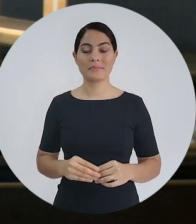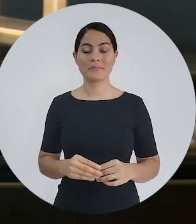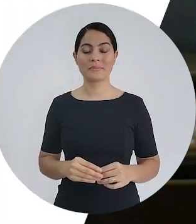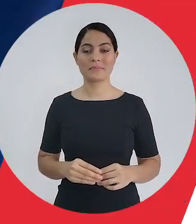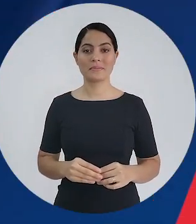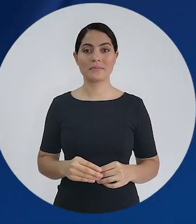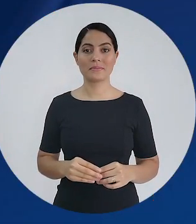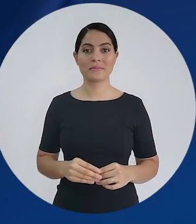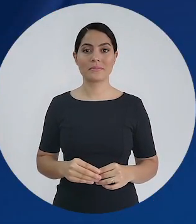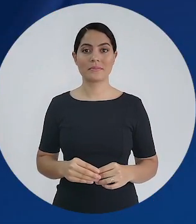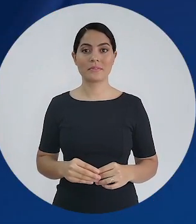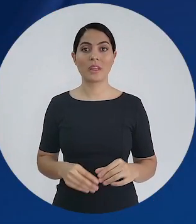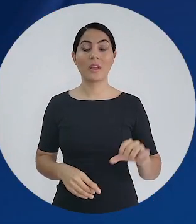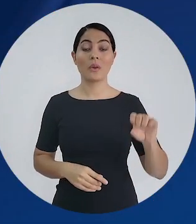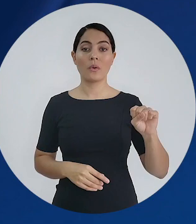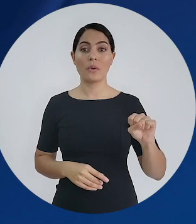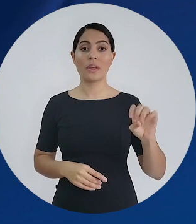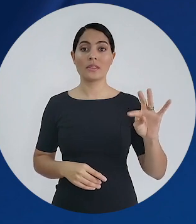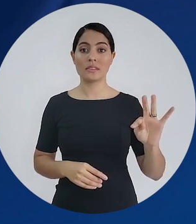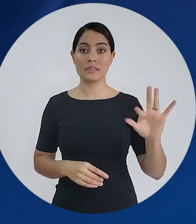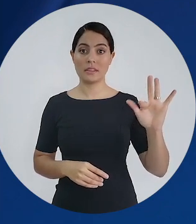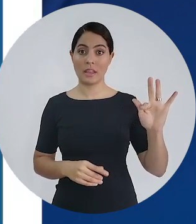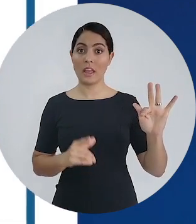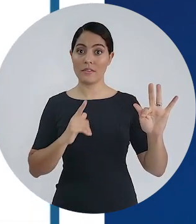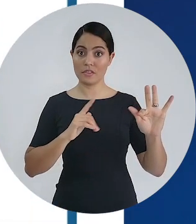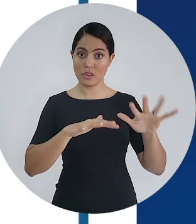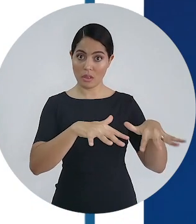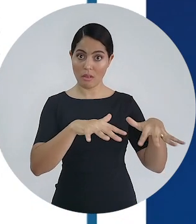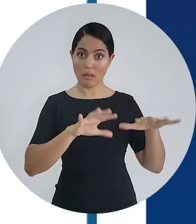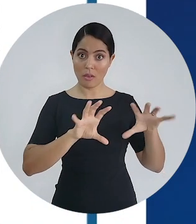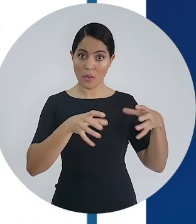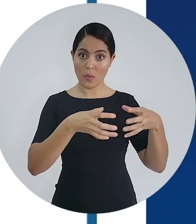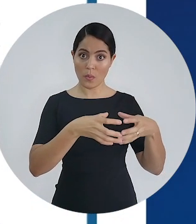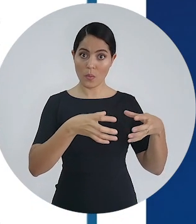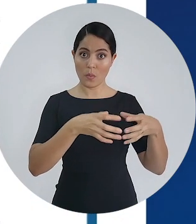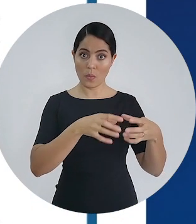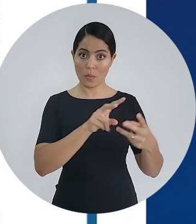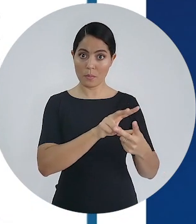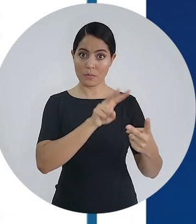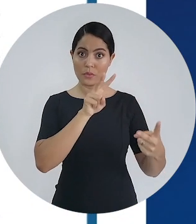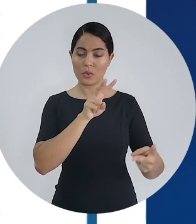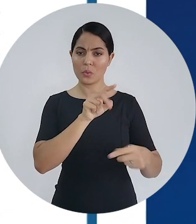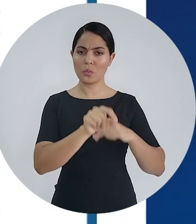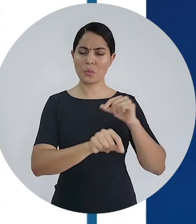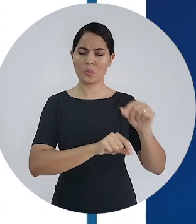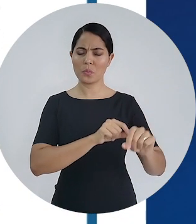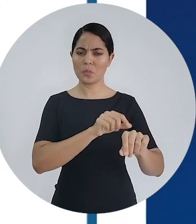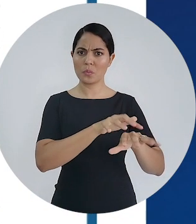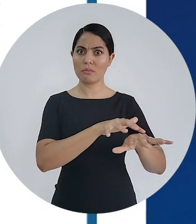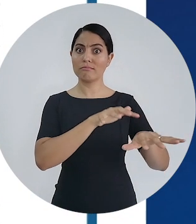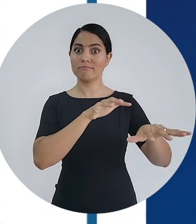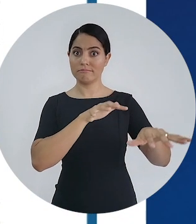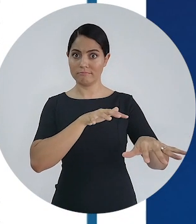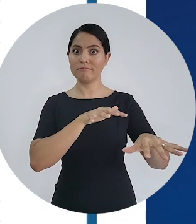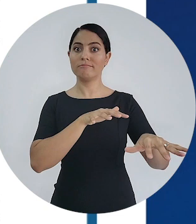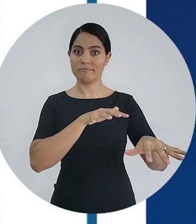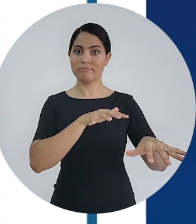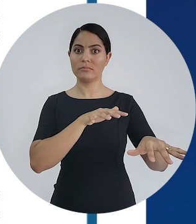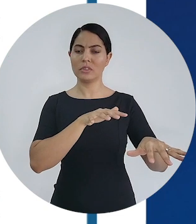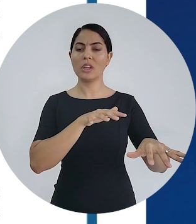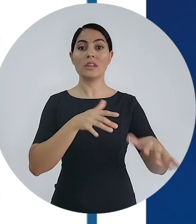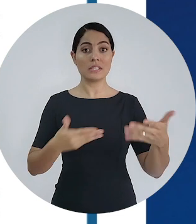Confira. O Supremo Tribunal Federal formou maioria em plenário virtual para decidir que servidores